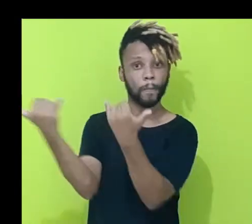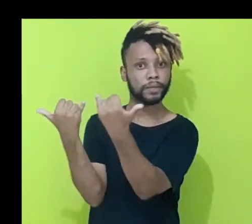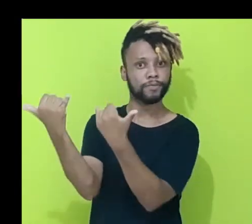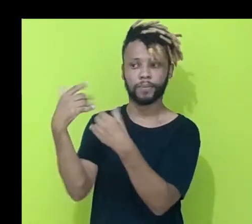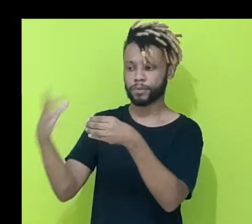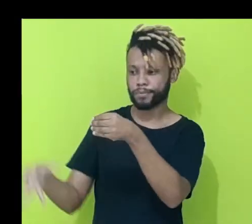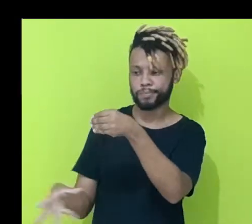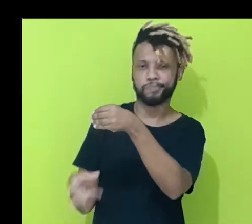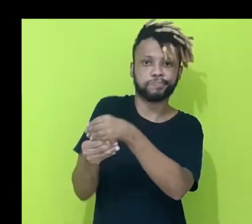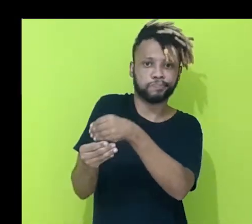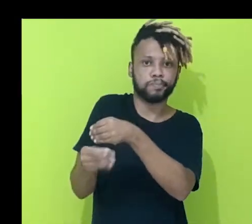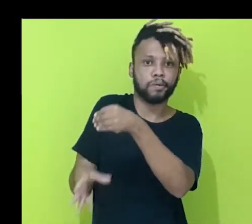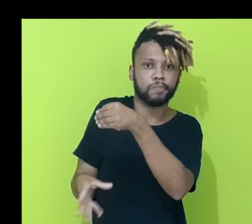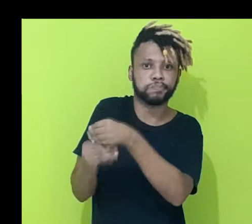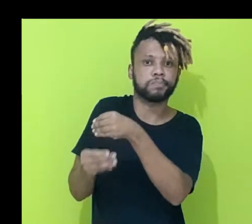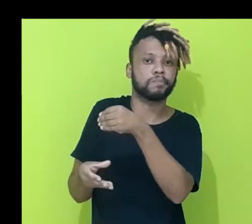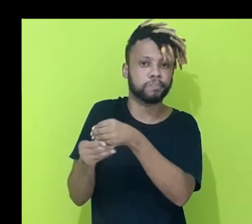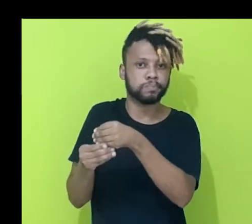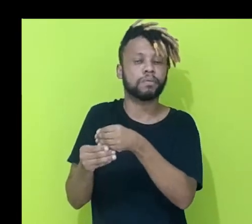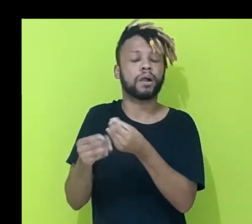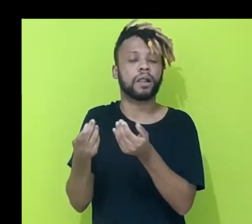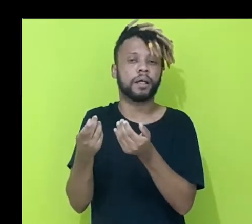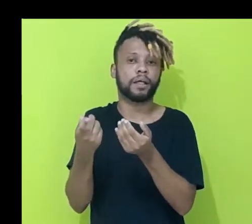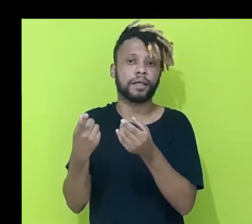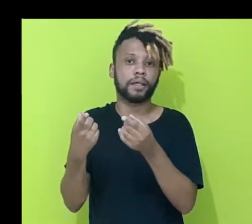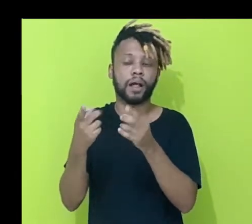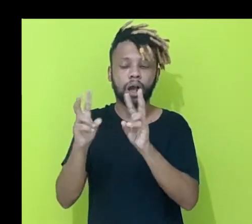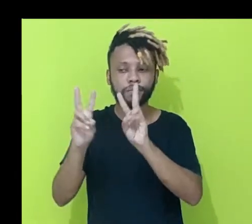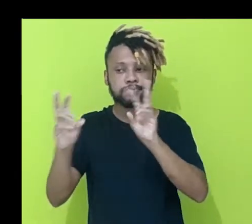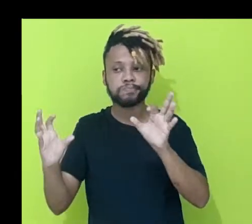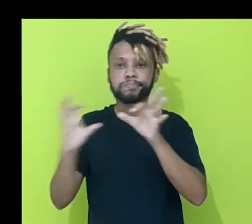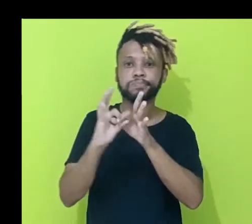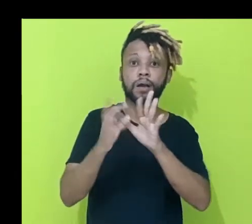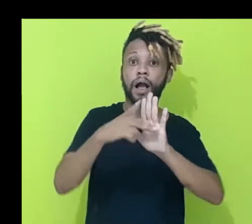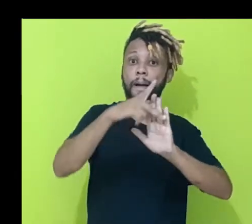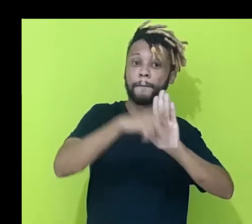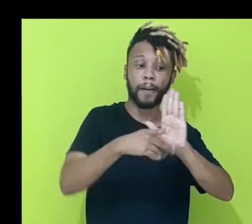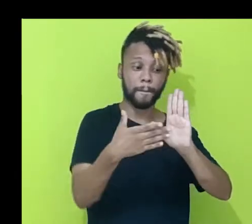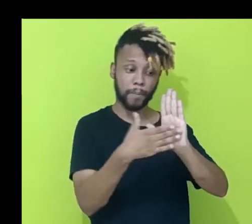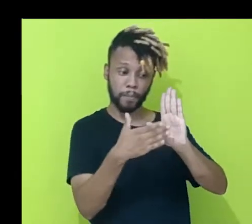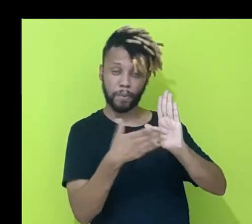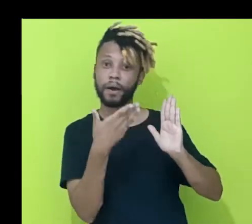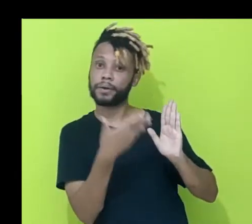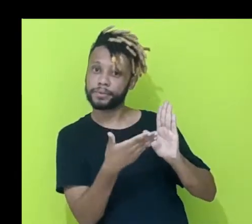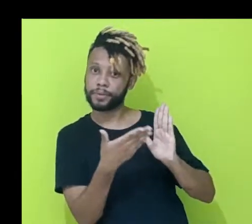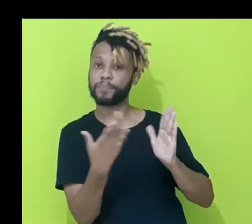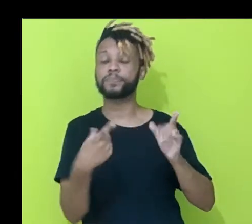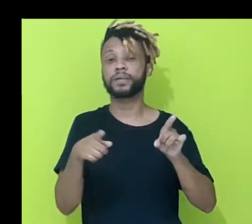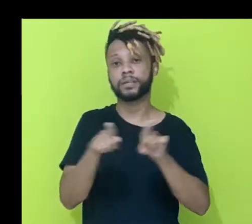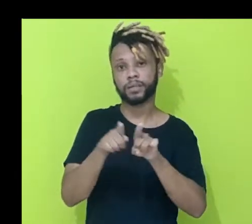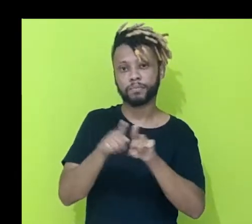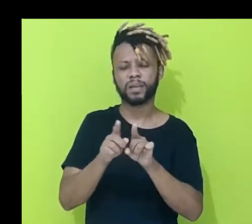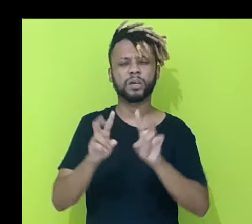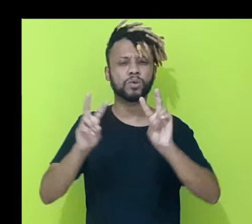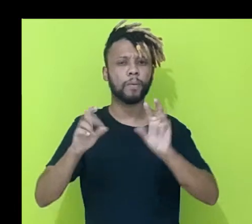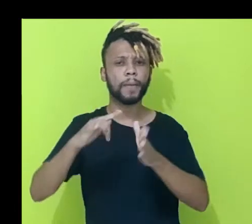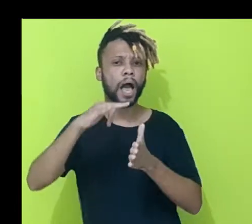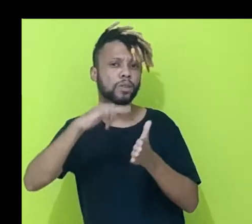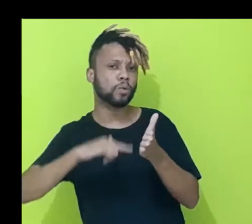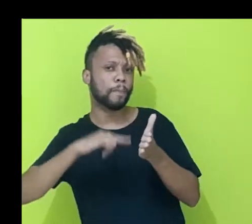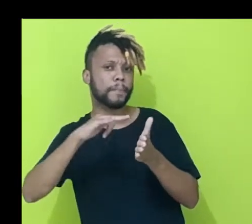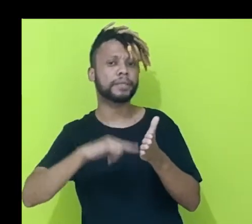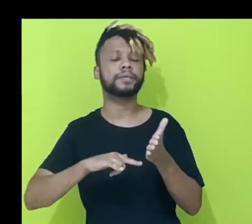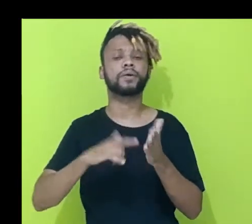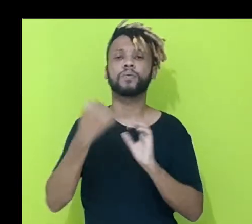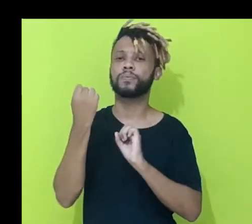proponente, alguma informação adicional que você possa ter em relação à própria proposta que você está encaminhando, tá? Fora isso, também